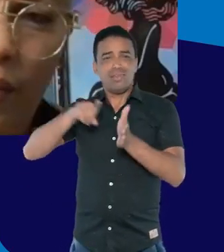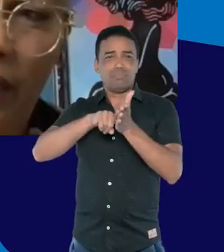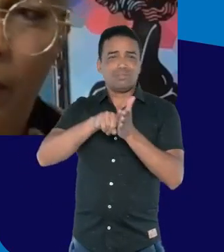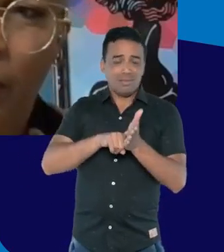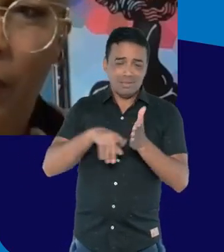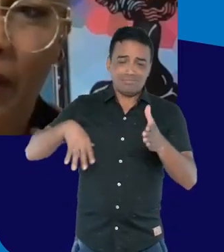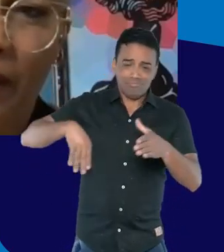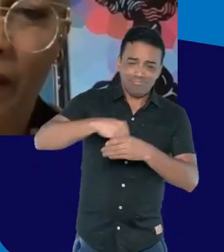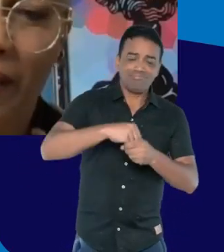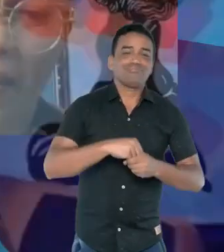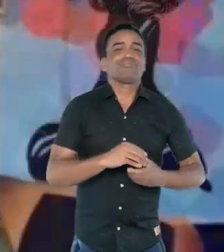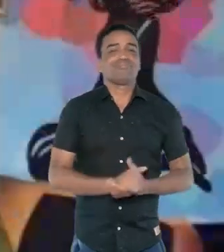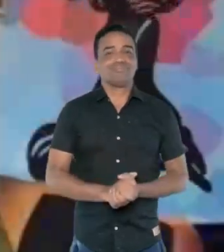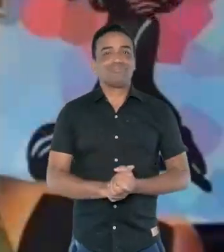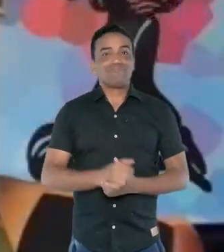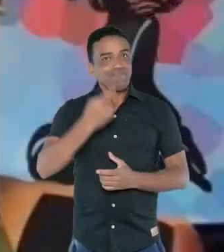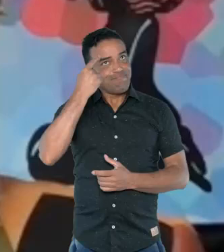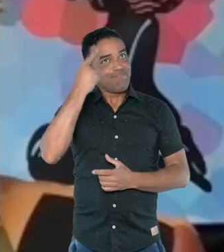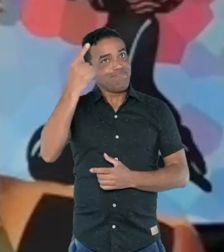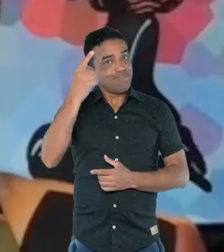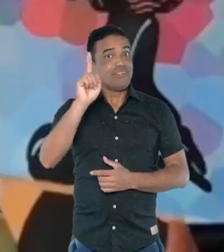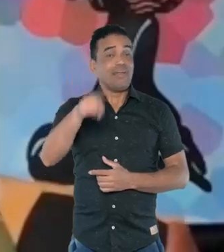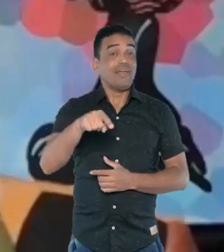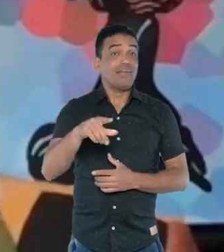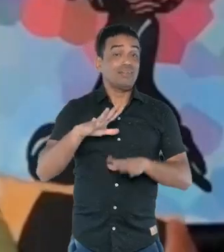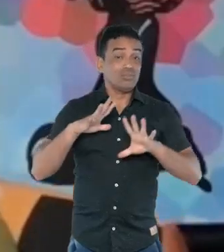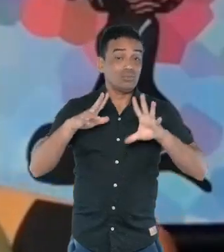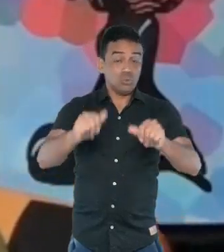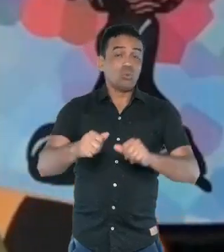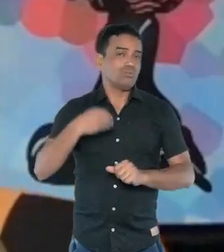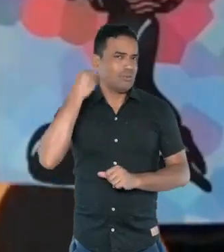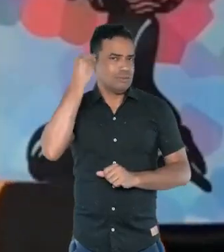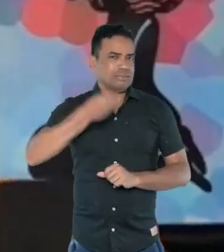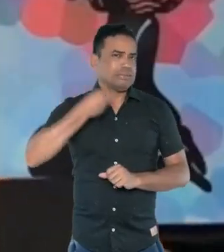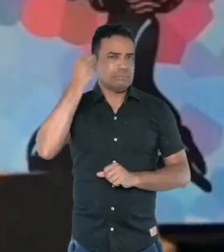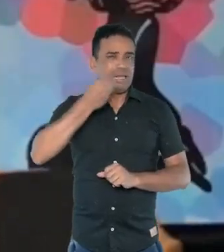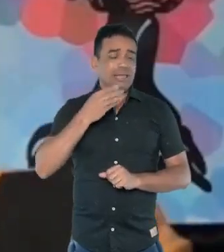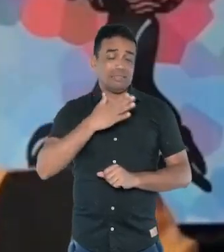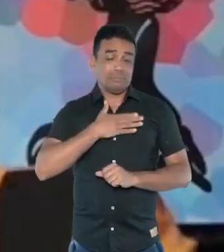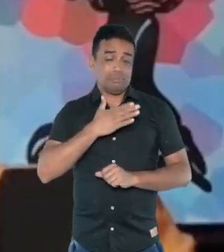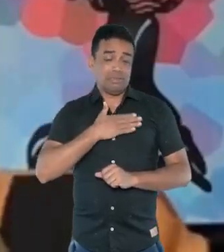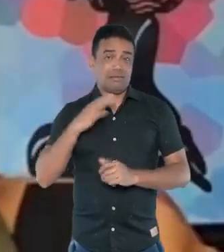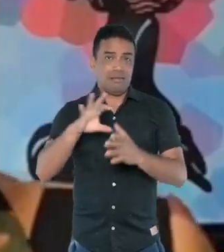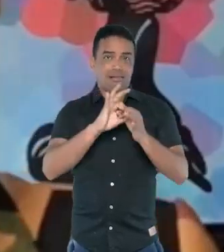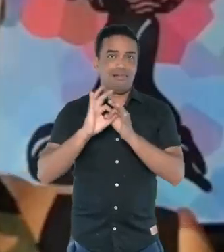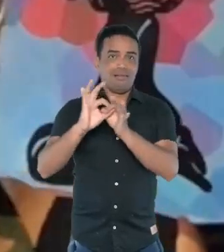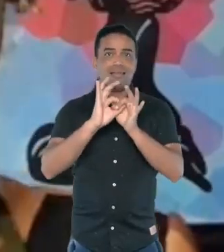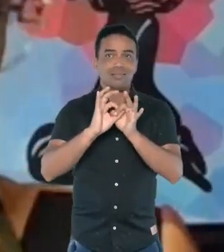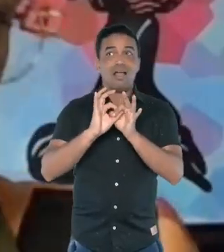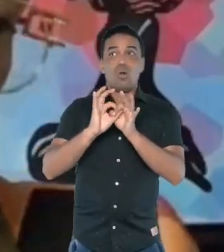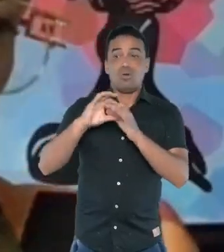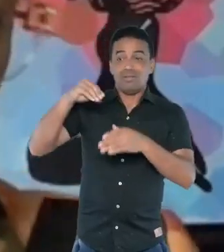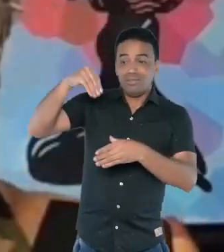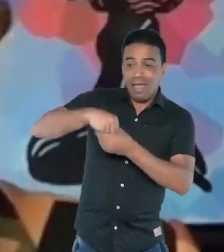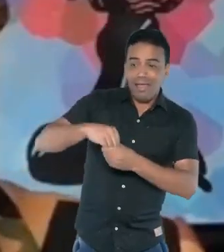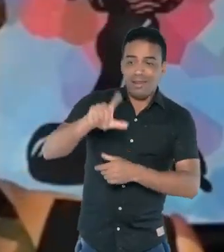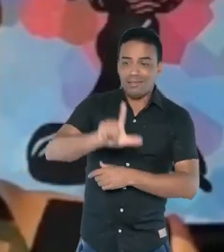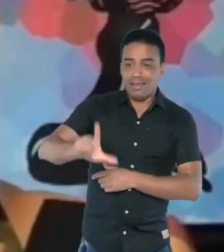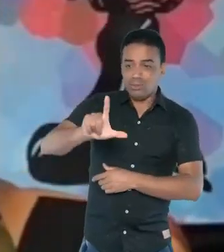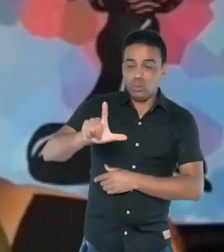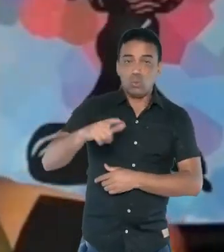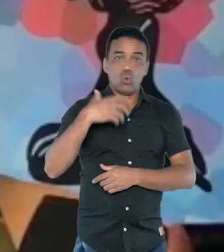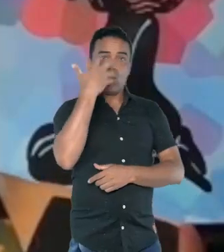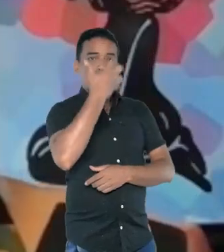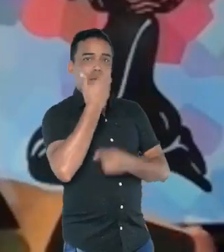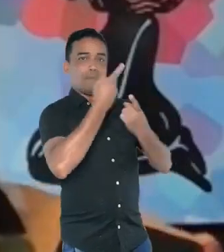A ideia foi porque toda a minha experiência, assim, e essa minha conexão com a literatura, com a